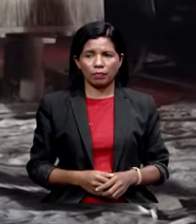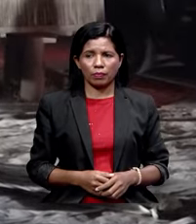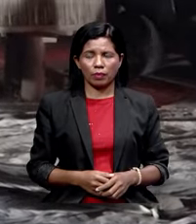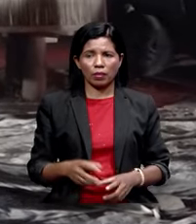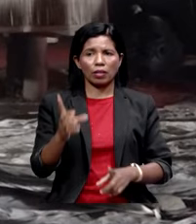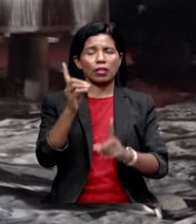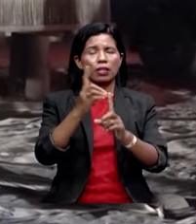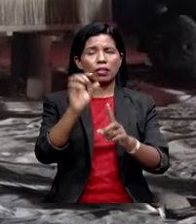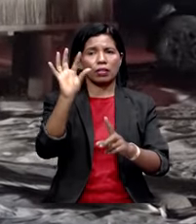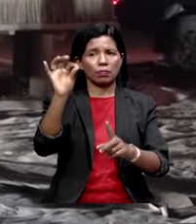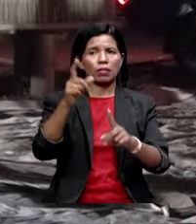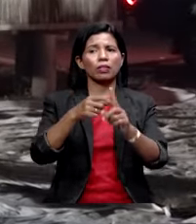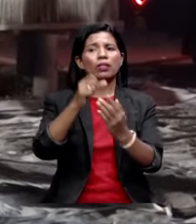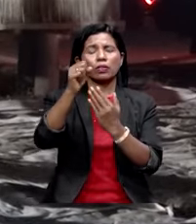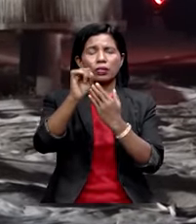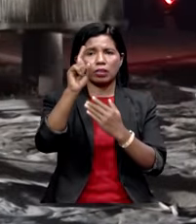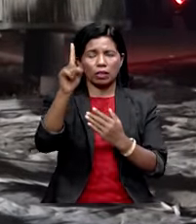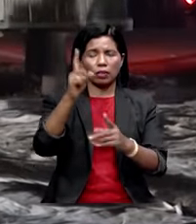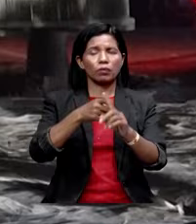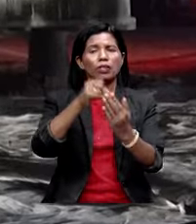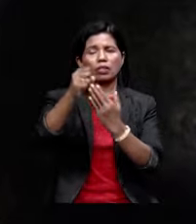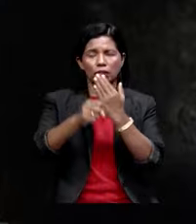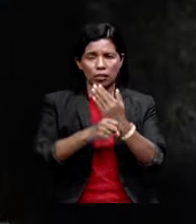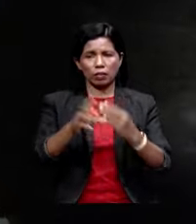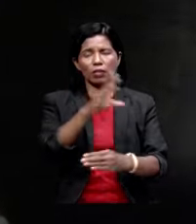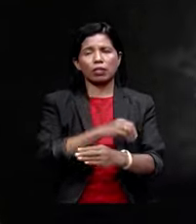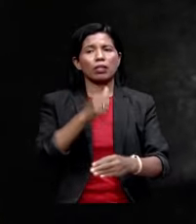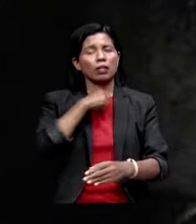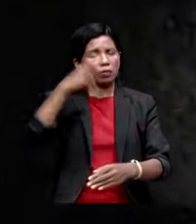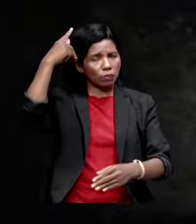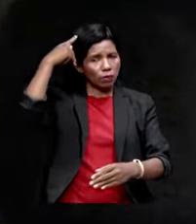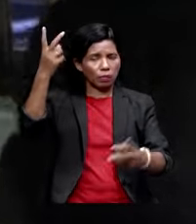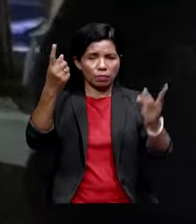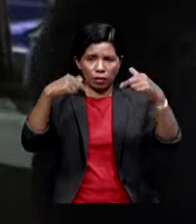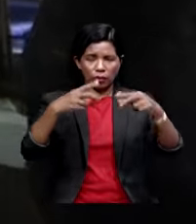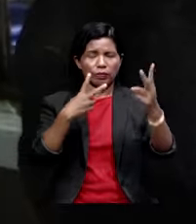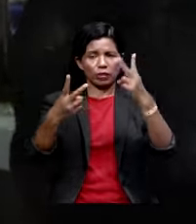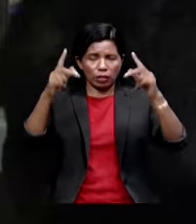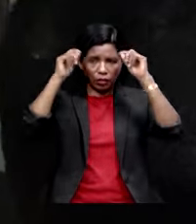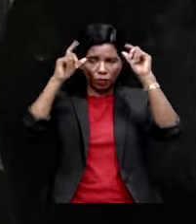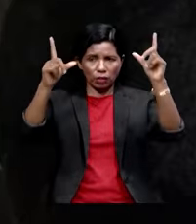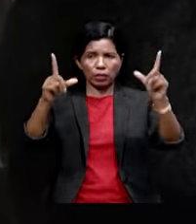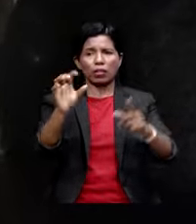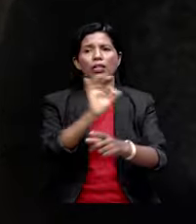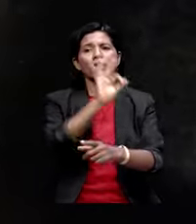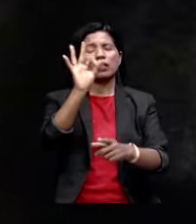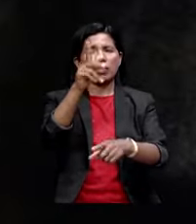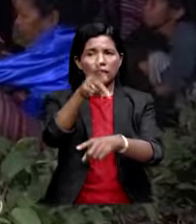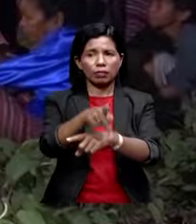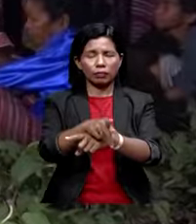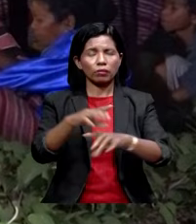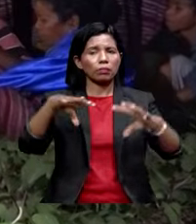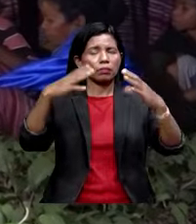Lorenzia e Lorenzo não recebem a fula setembro, tinham sua santidade Papa Francisco se visita Timor-Leste, lune e sexta calangue,